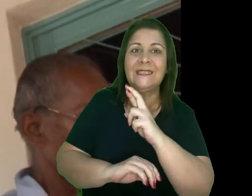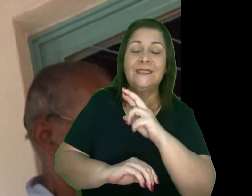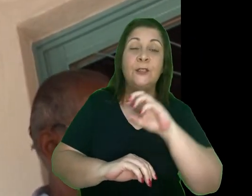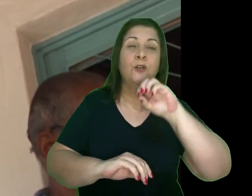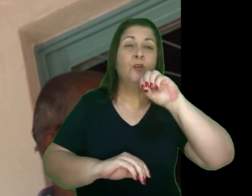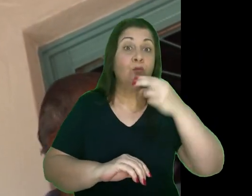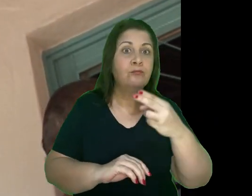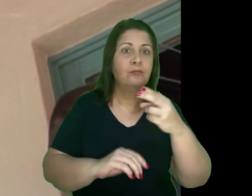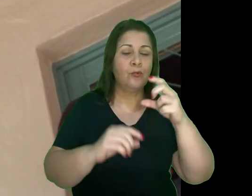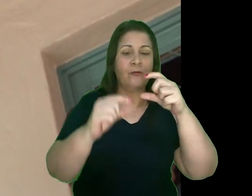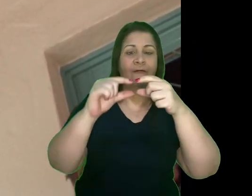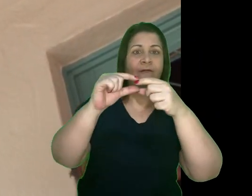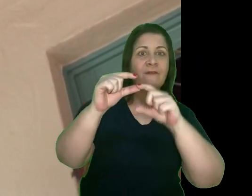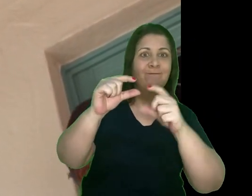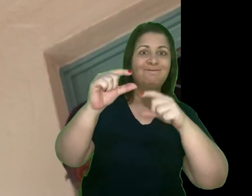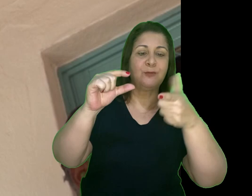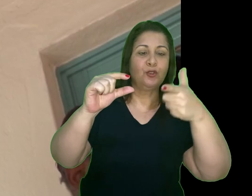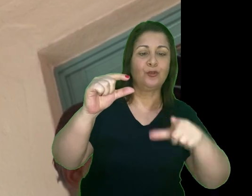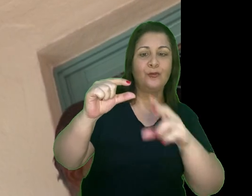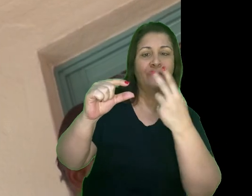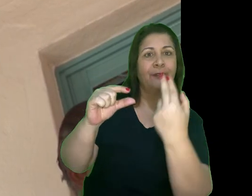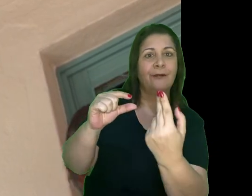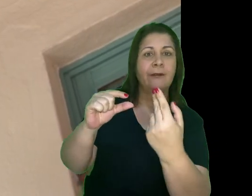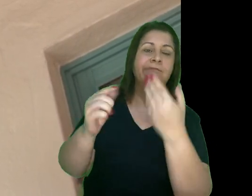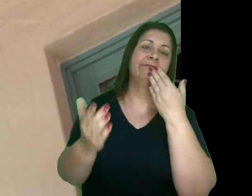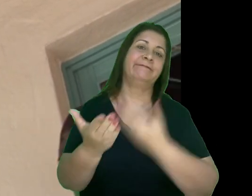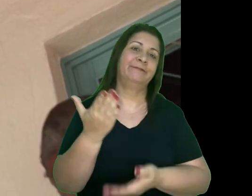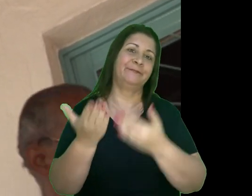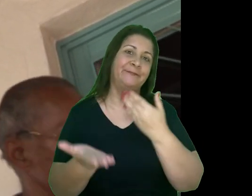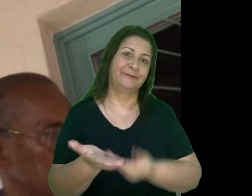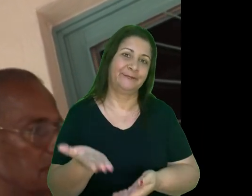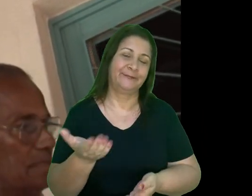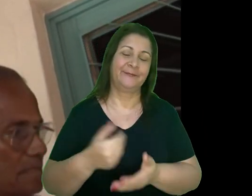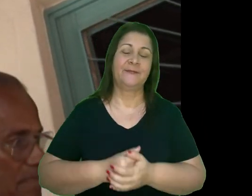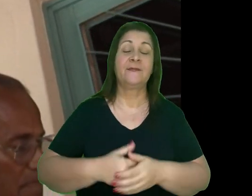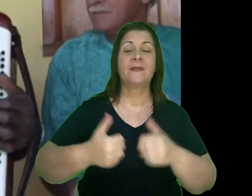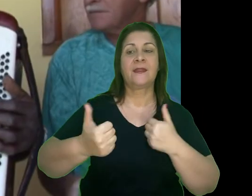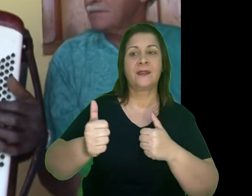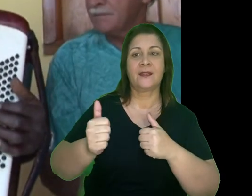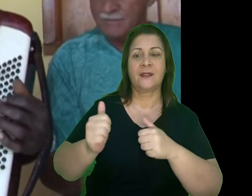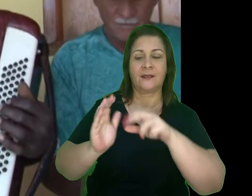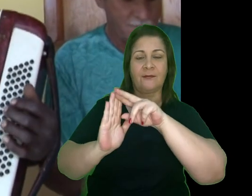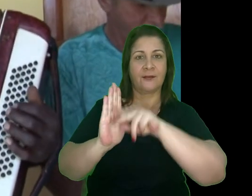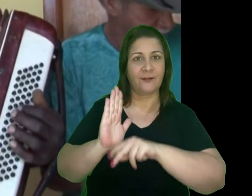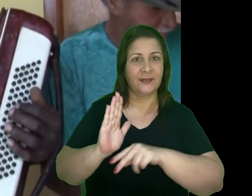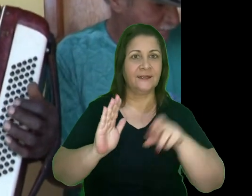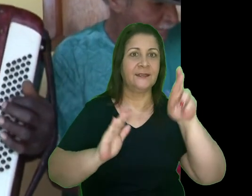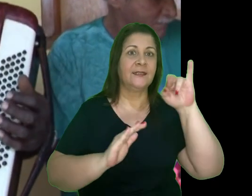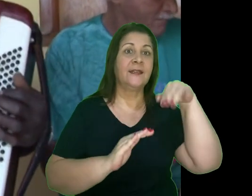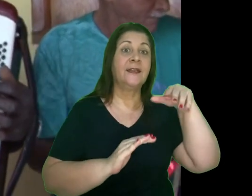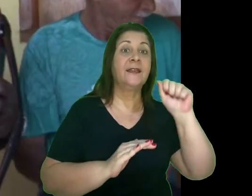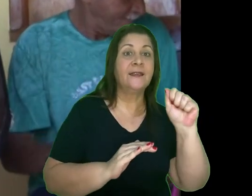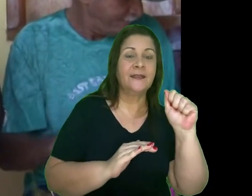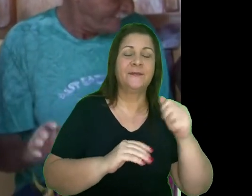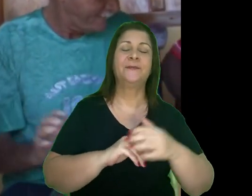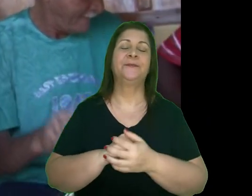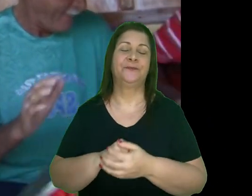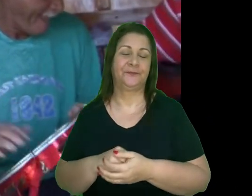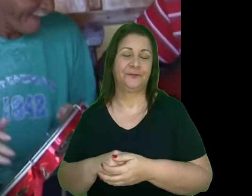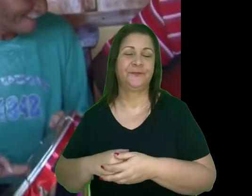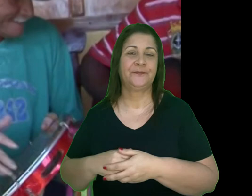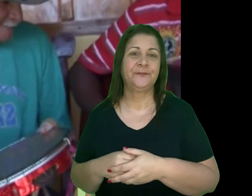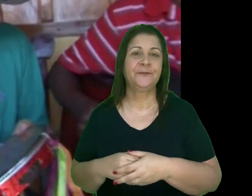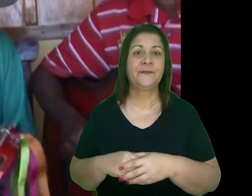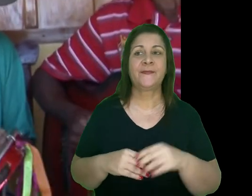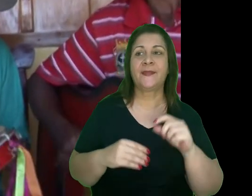responder as rimas do outro ou repete um verso será considerado perdedor. Segue-se sempre uma sequência de rimas, que